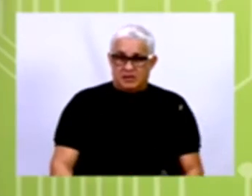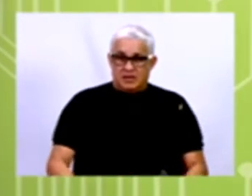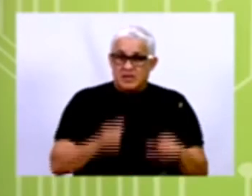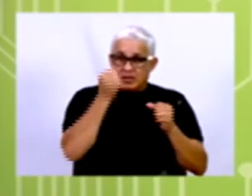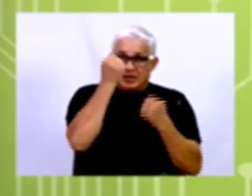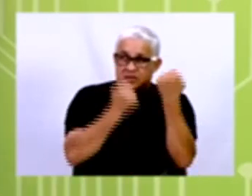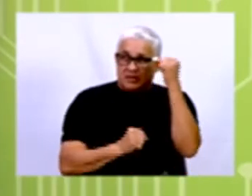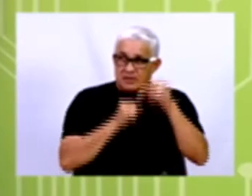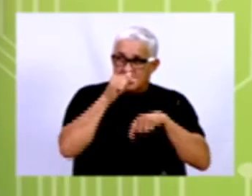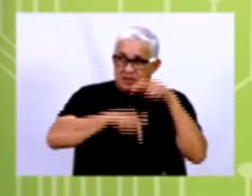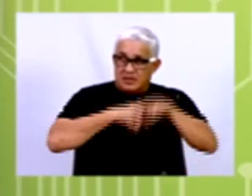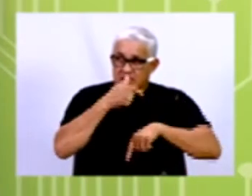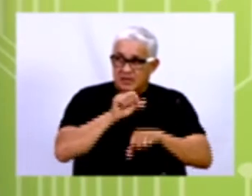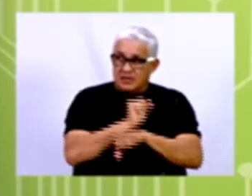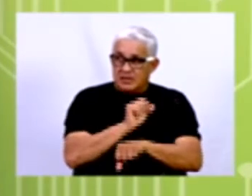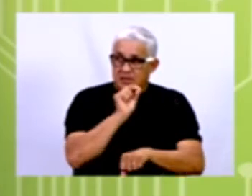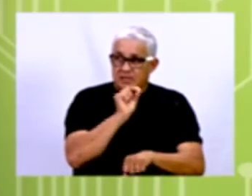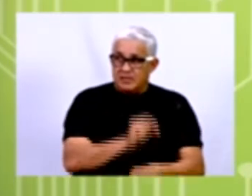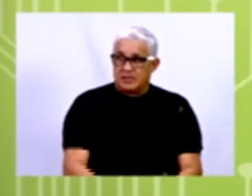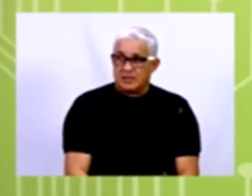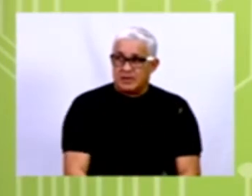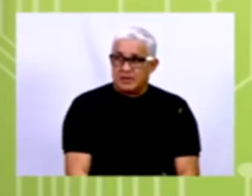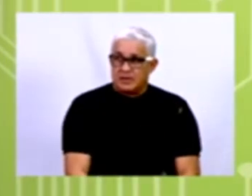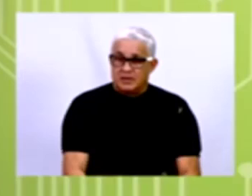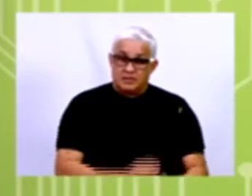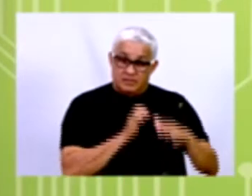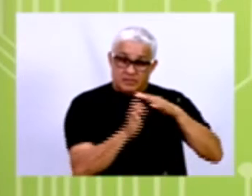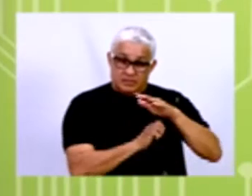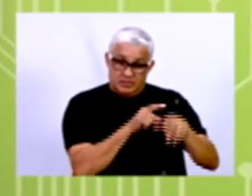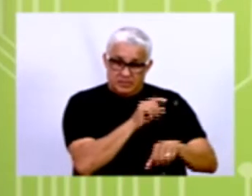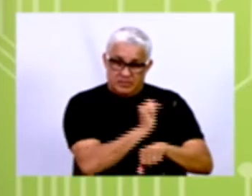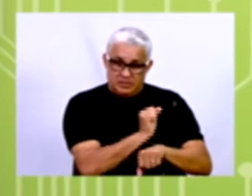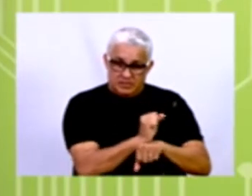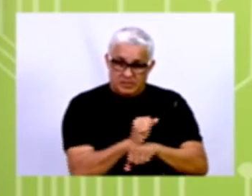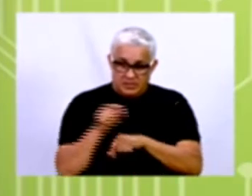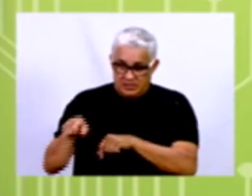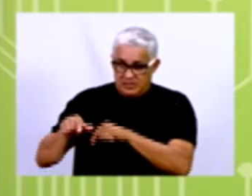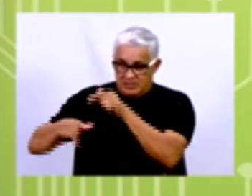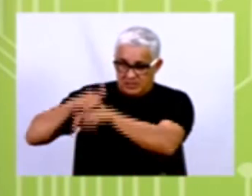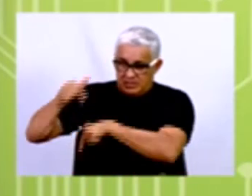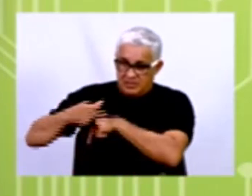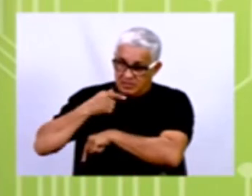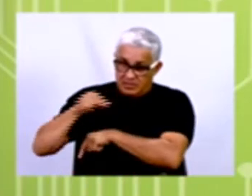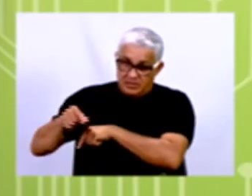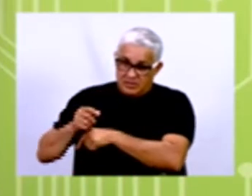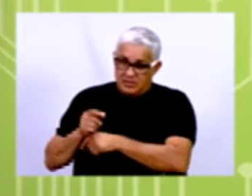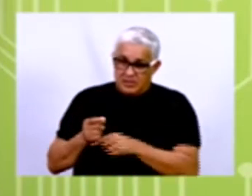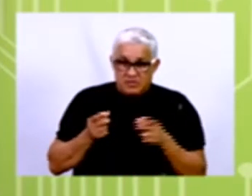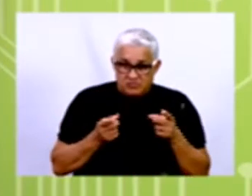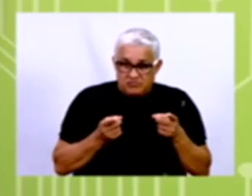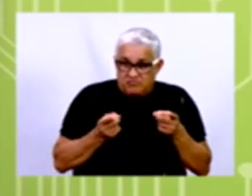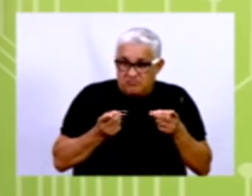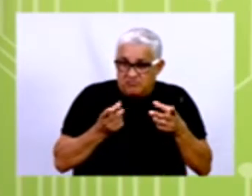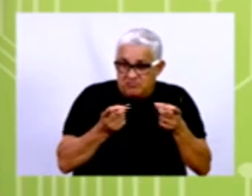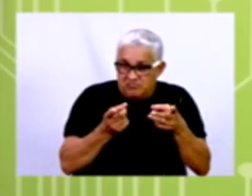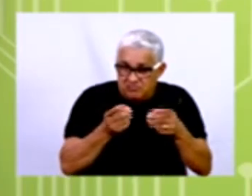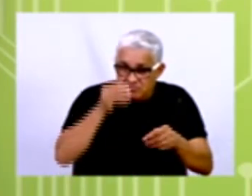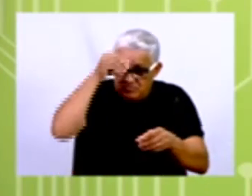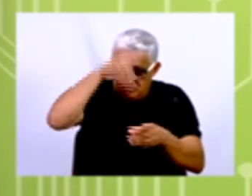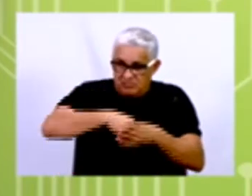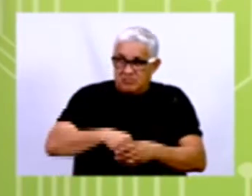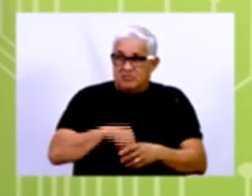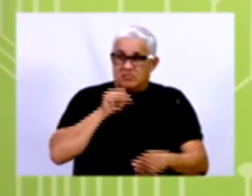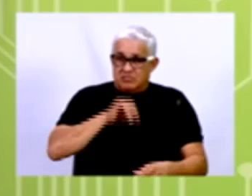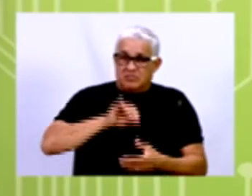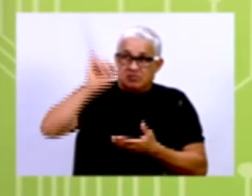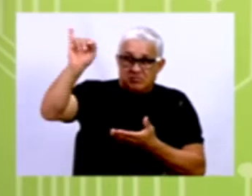produtivo, espera-se, por parte dos empresários, que o trabalhador gaste essa renda no mercado interno. Se ele